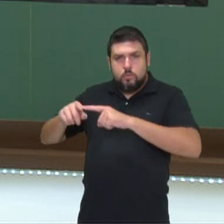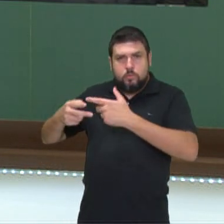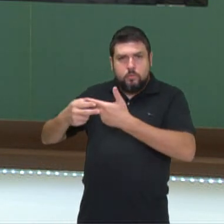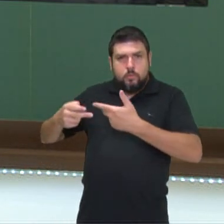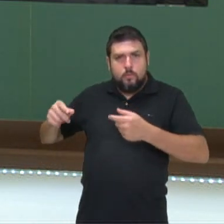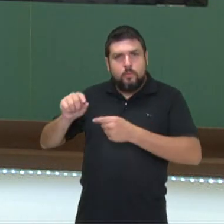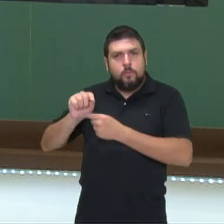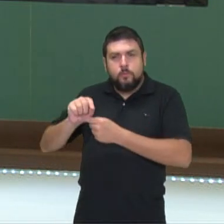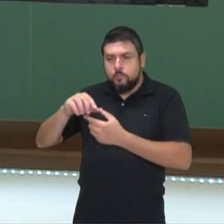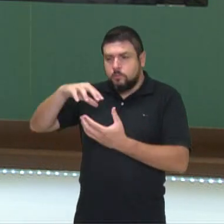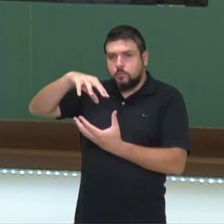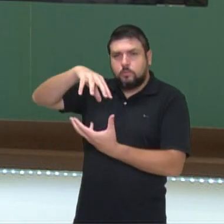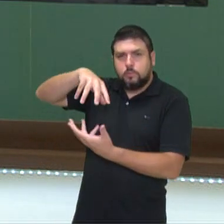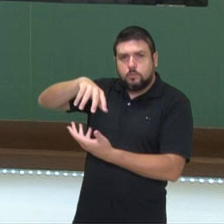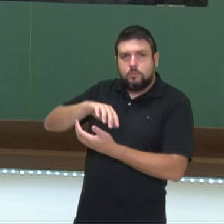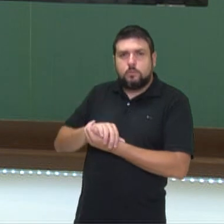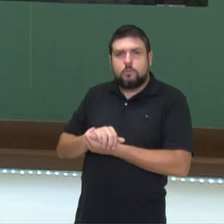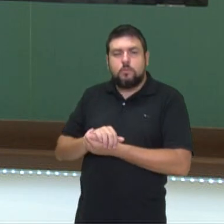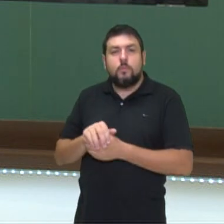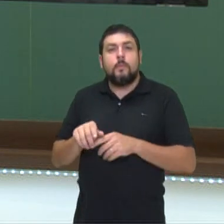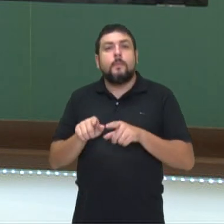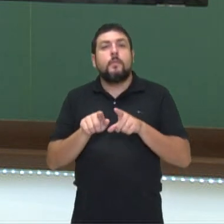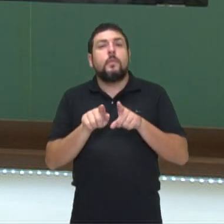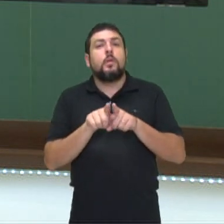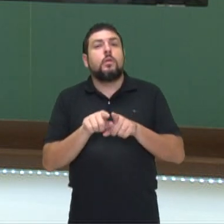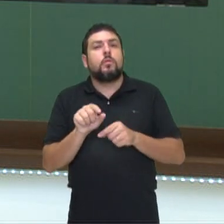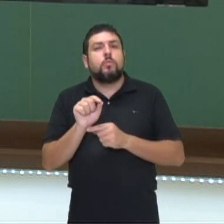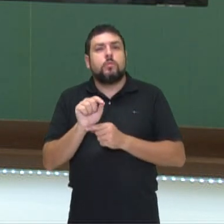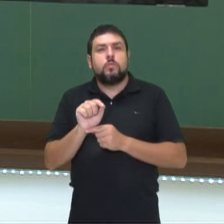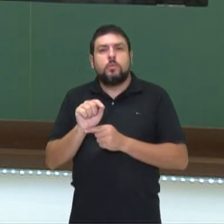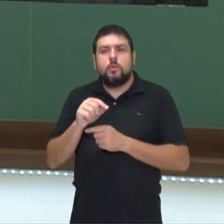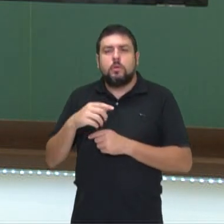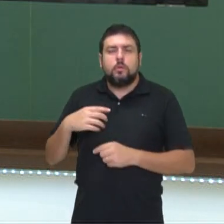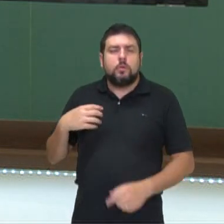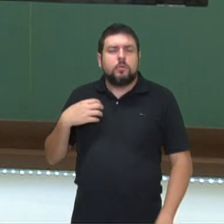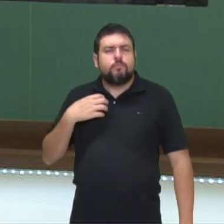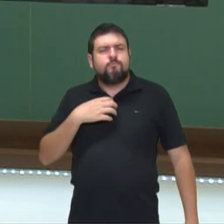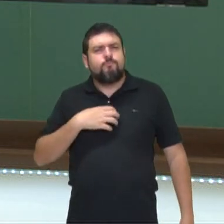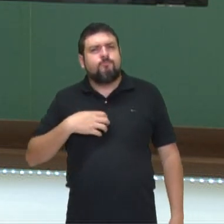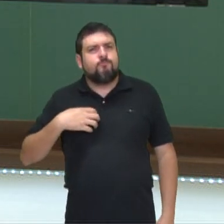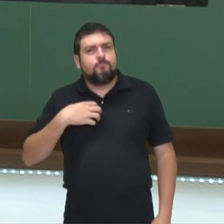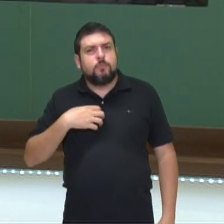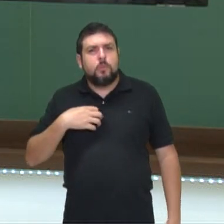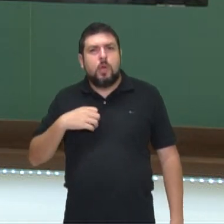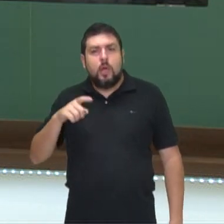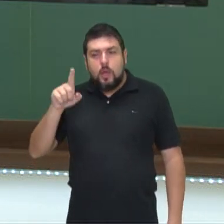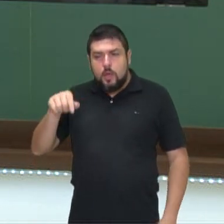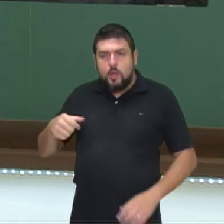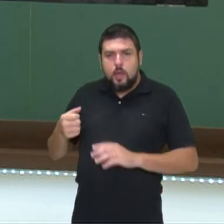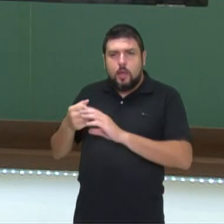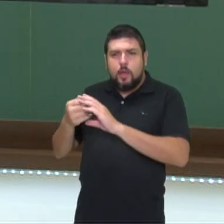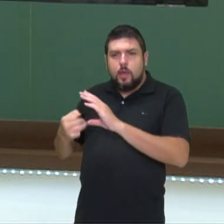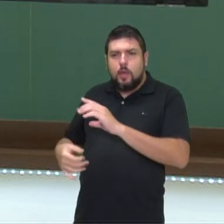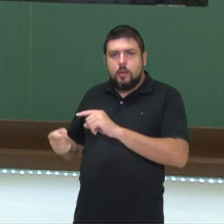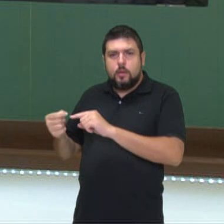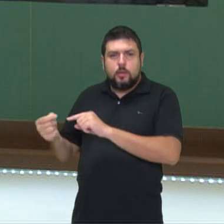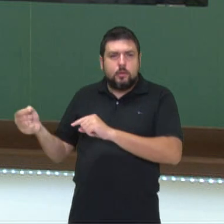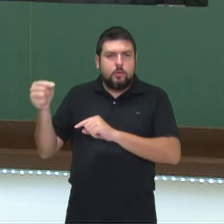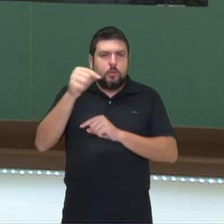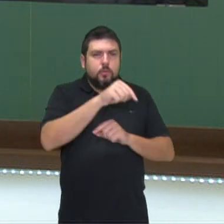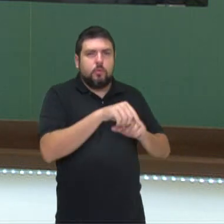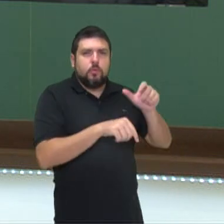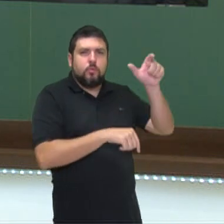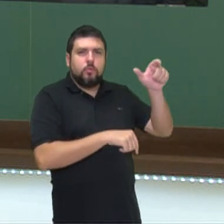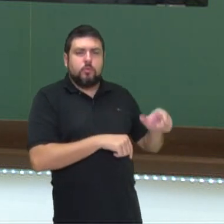sendo percorrido, e também nós temos aqui insatisfeito, uma característica do nosso sujeito. O homem está realizando